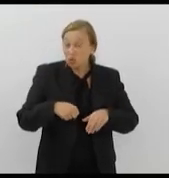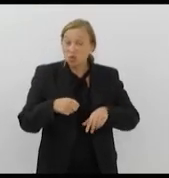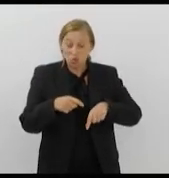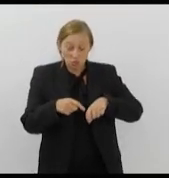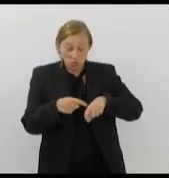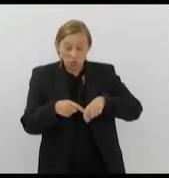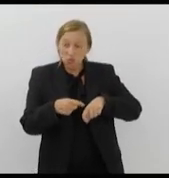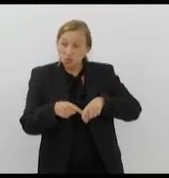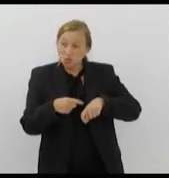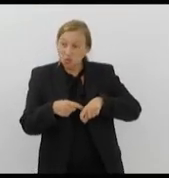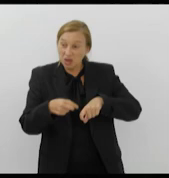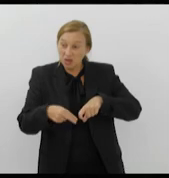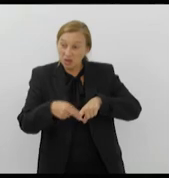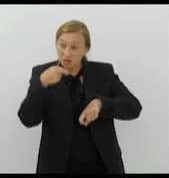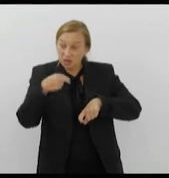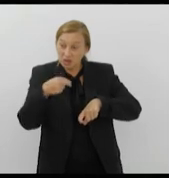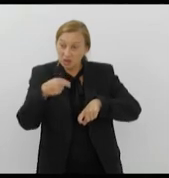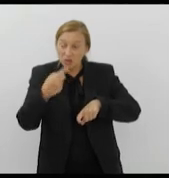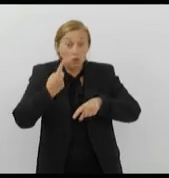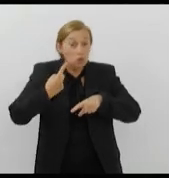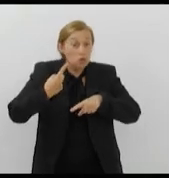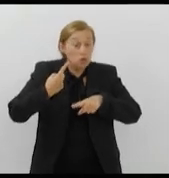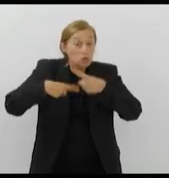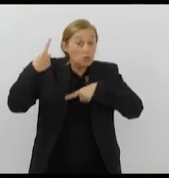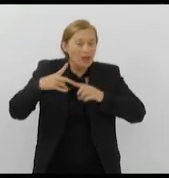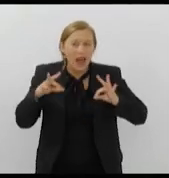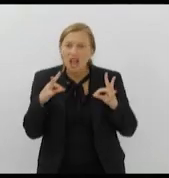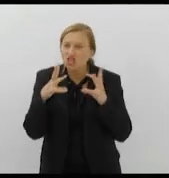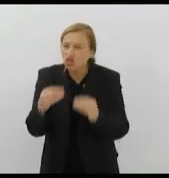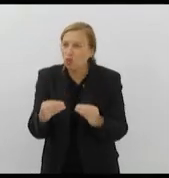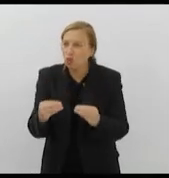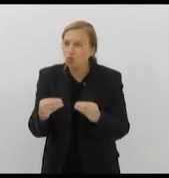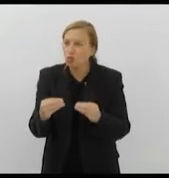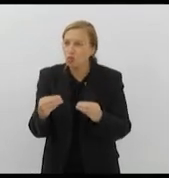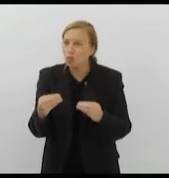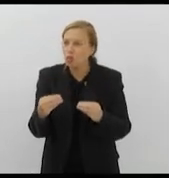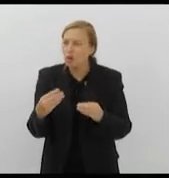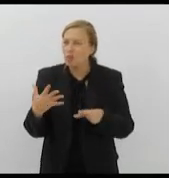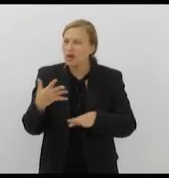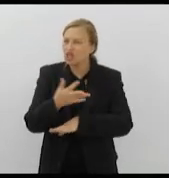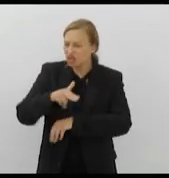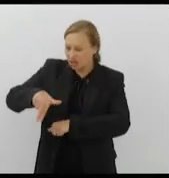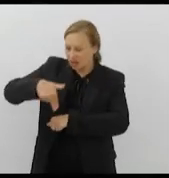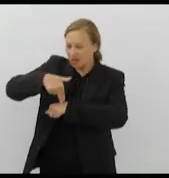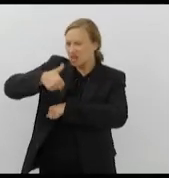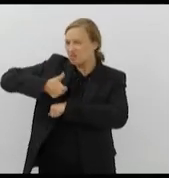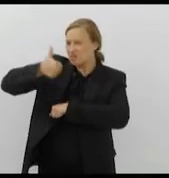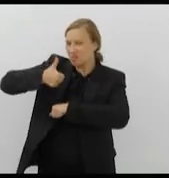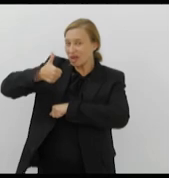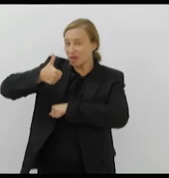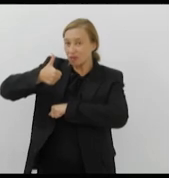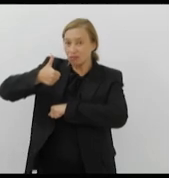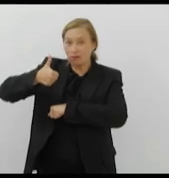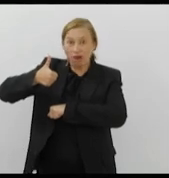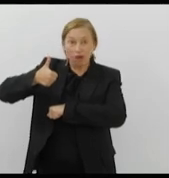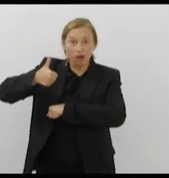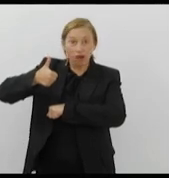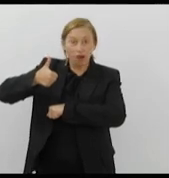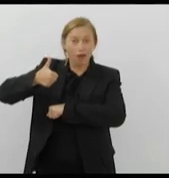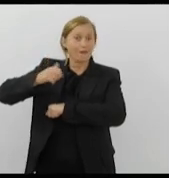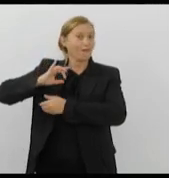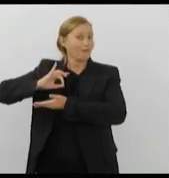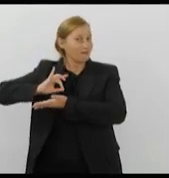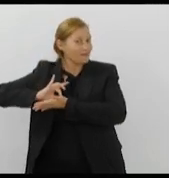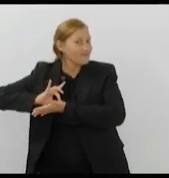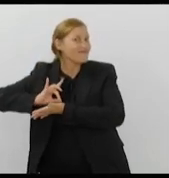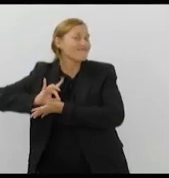né, superar isso tudo para chegar ao lugar que chegou, é realmente